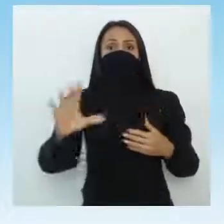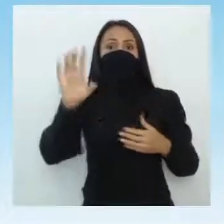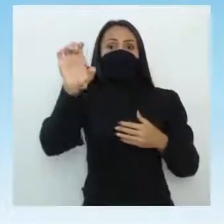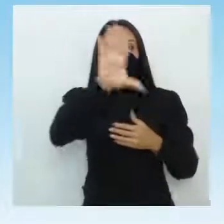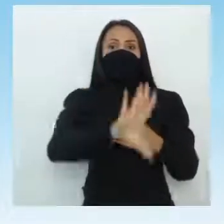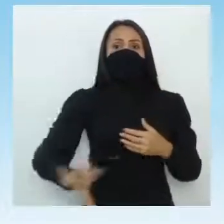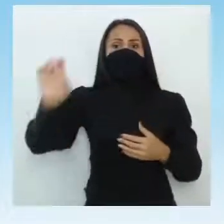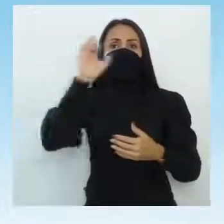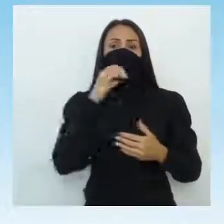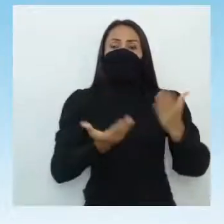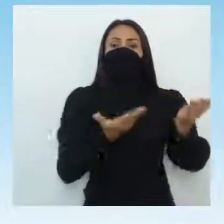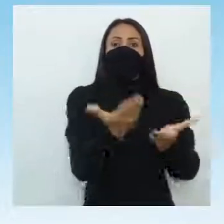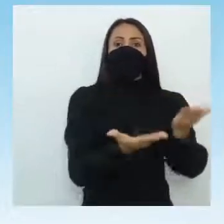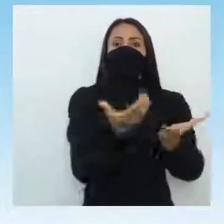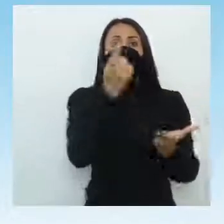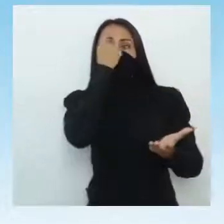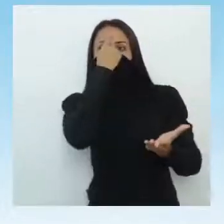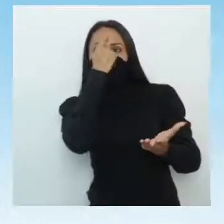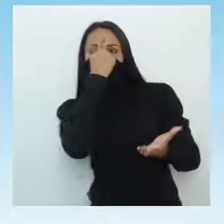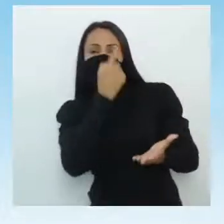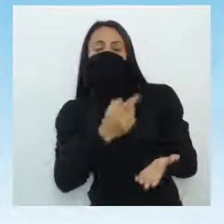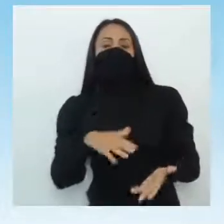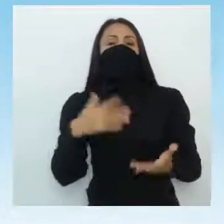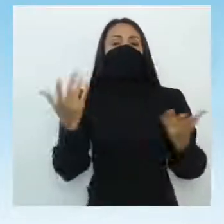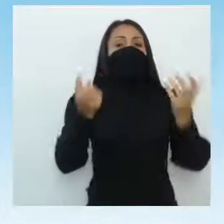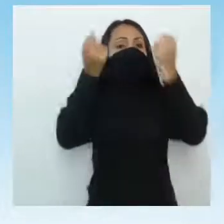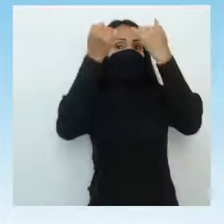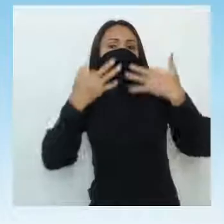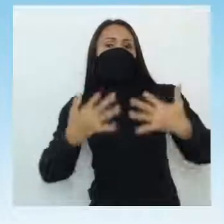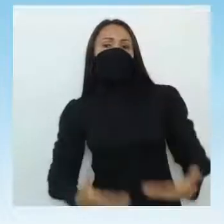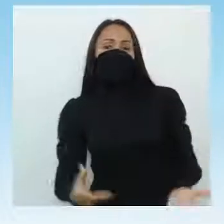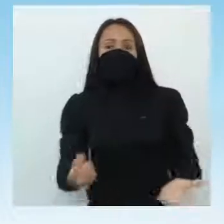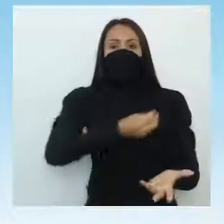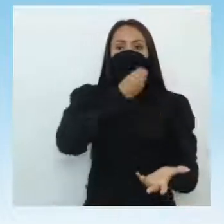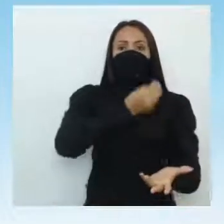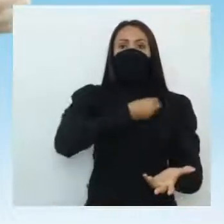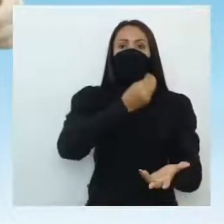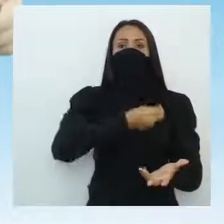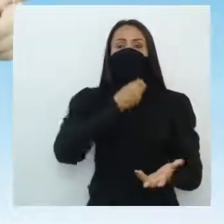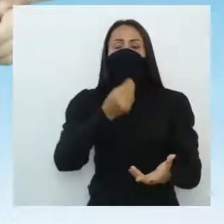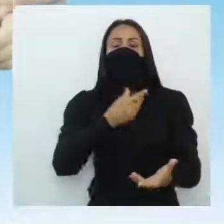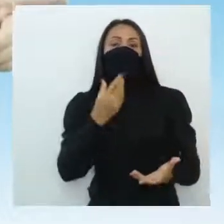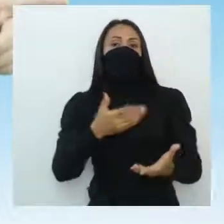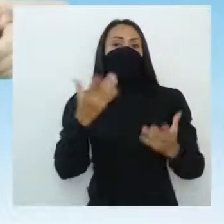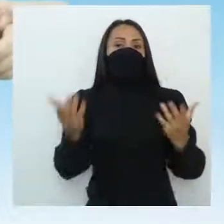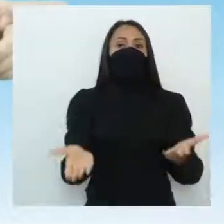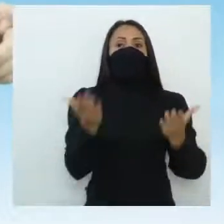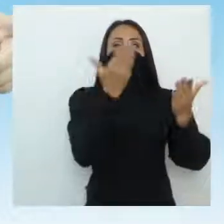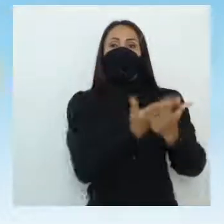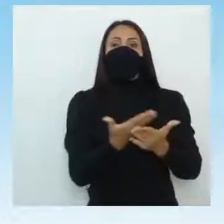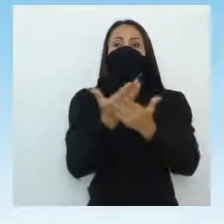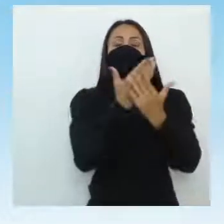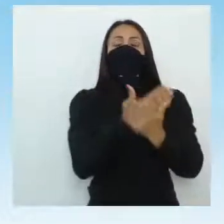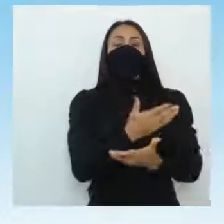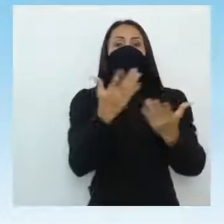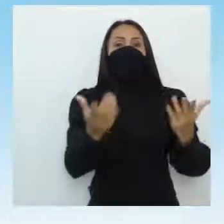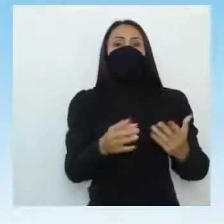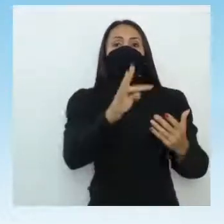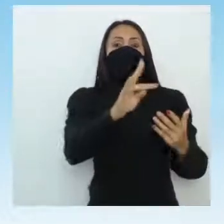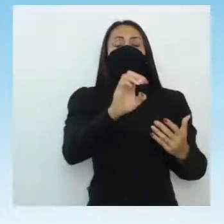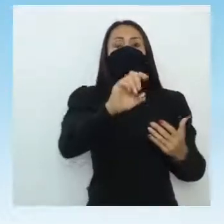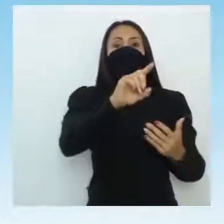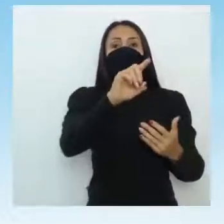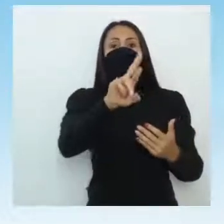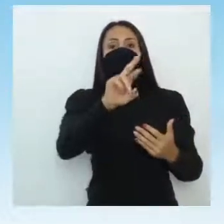vida na Índia. Vamos conhecer um pouco vida, obra de Teresa de Calcutá. Mas antes